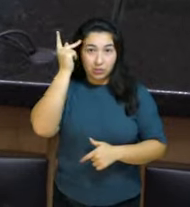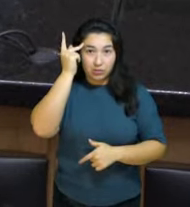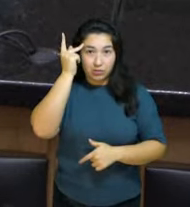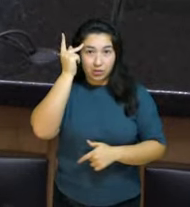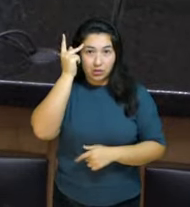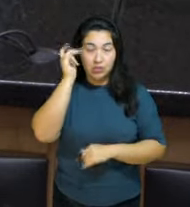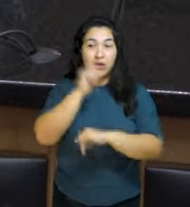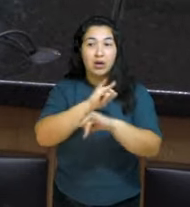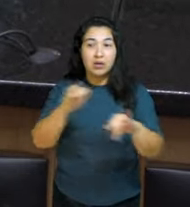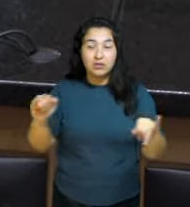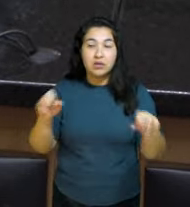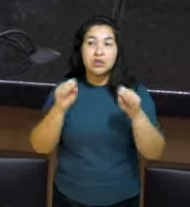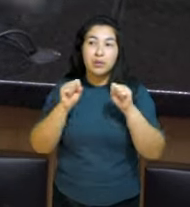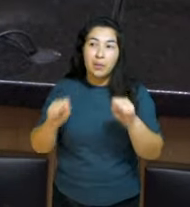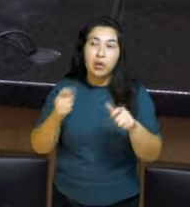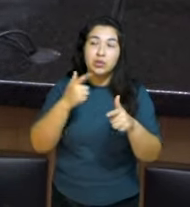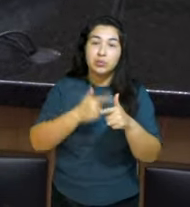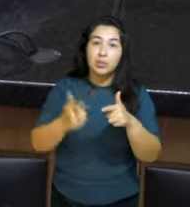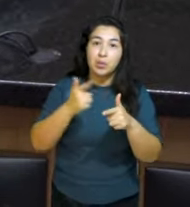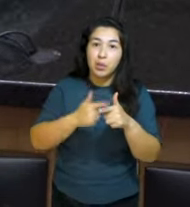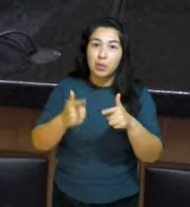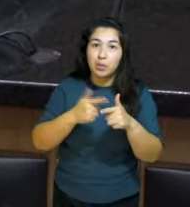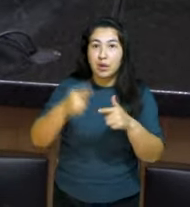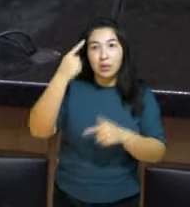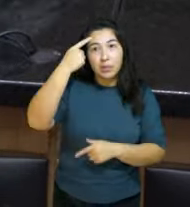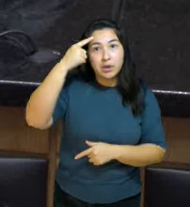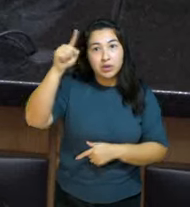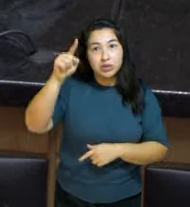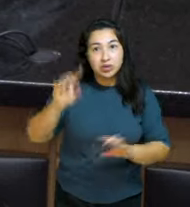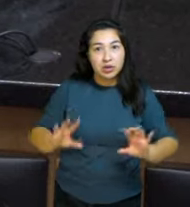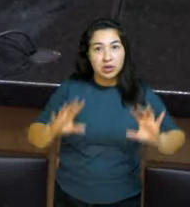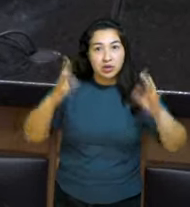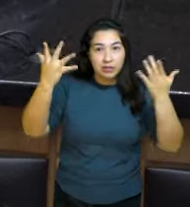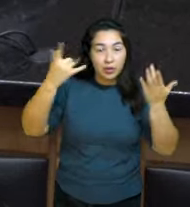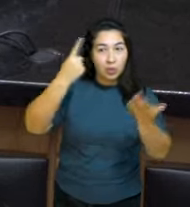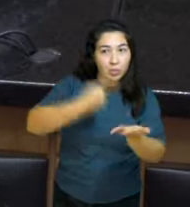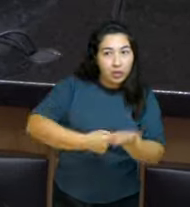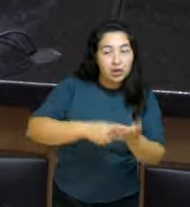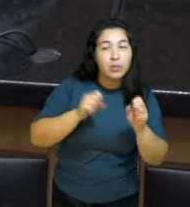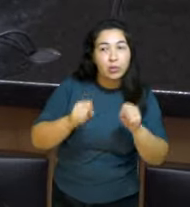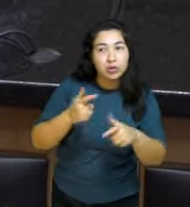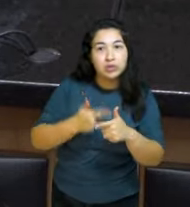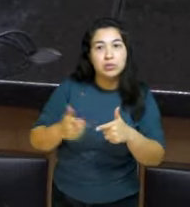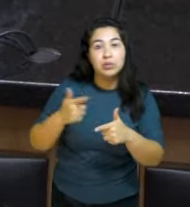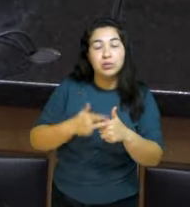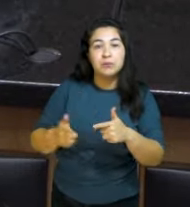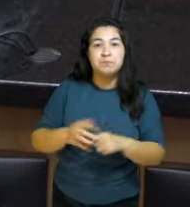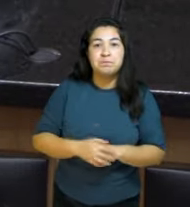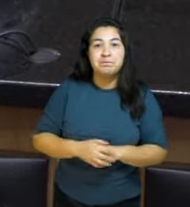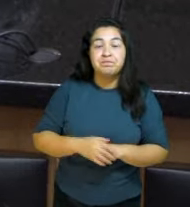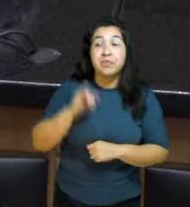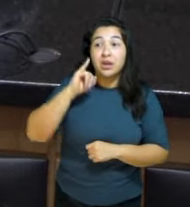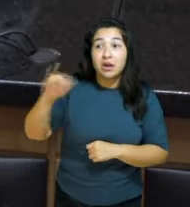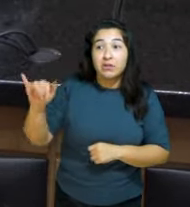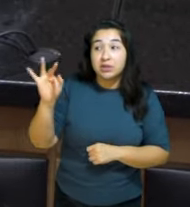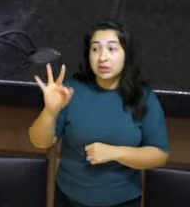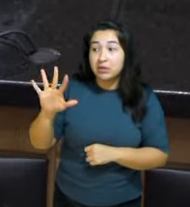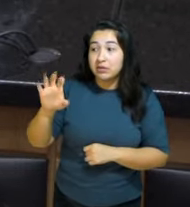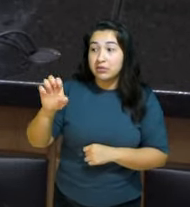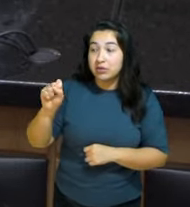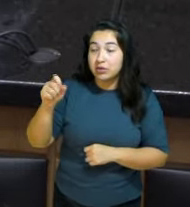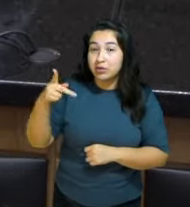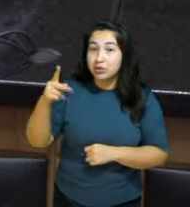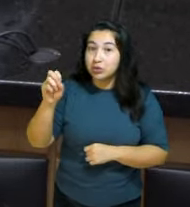data do evento. Foi comunicado à FESPORT. Comunicamos Blumenau, mas, por capricho,